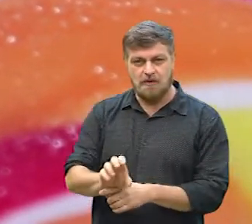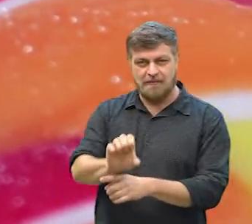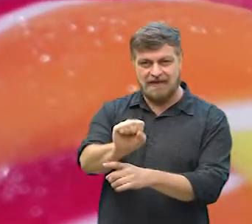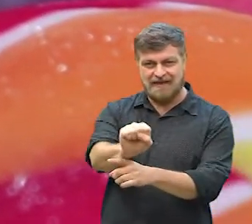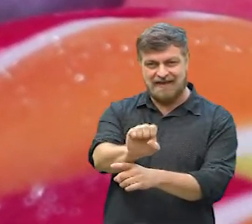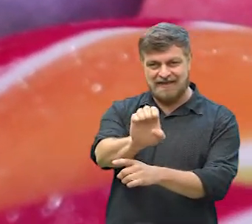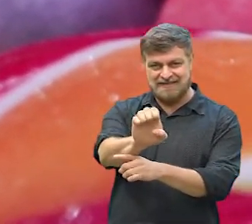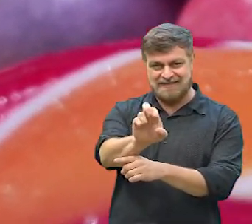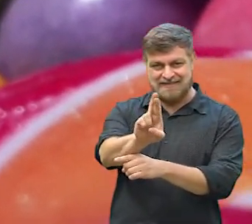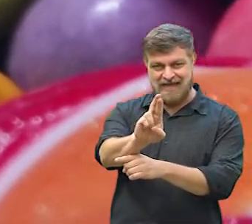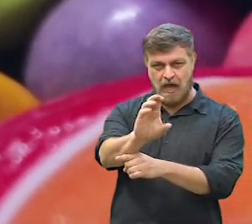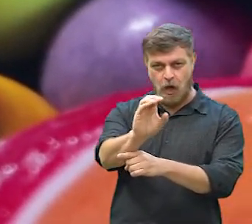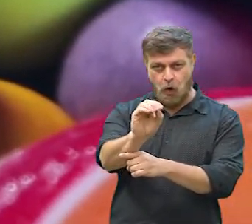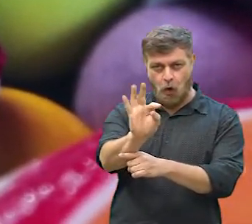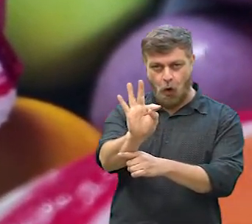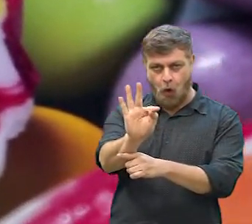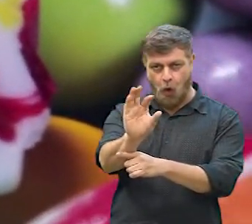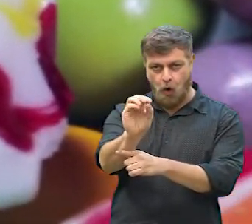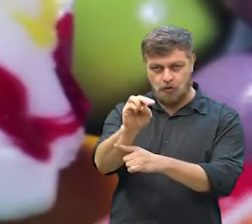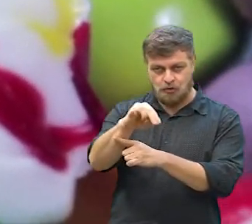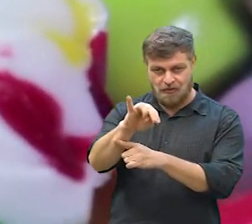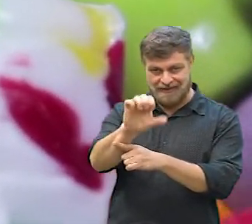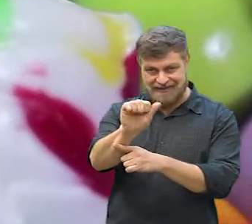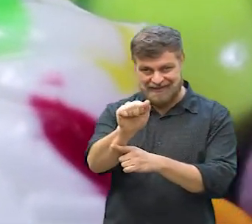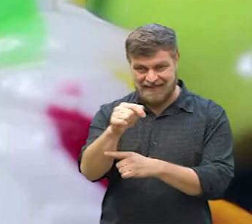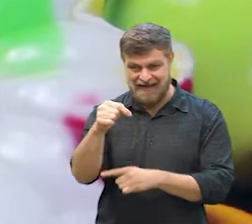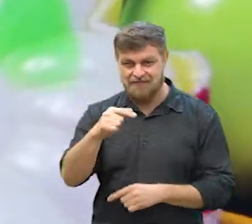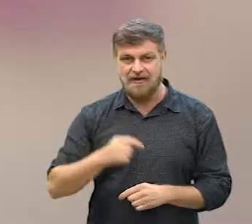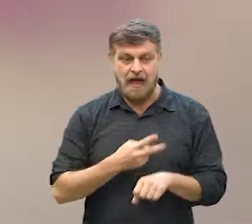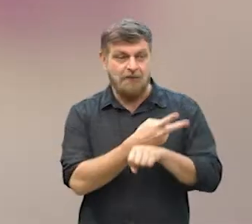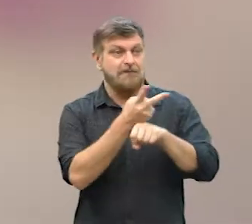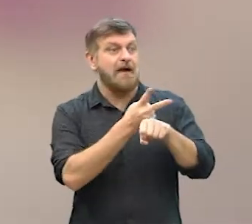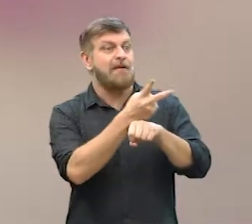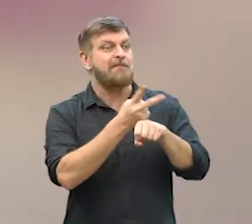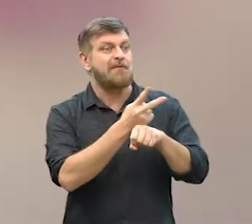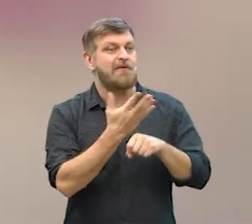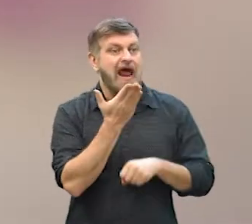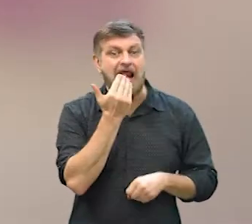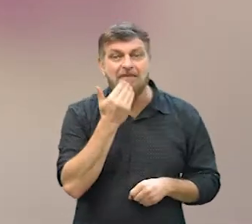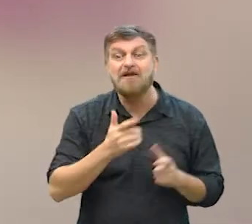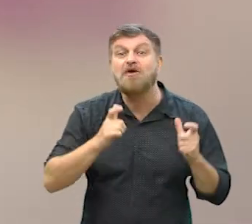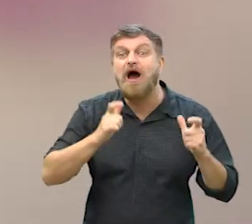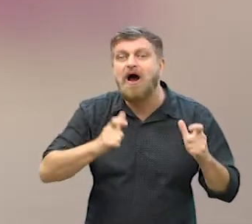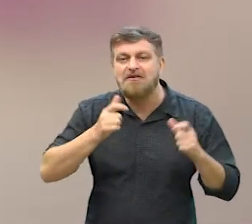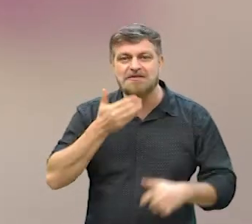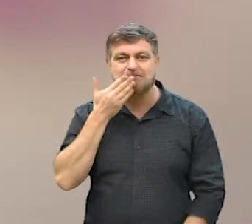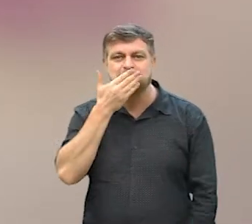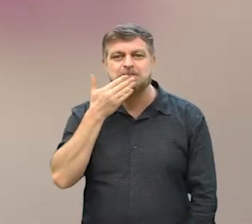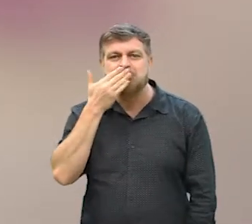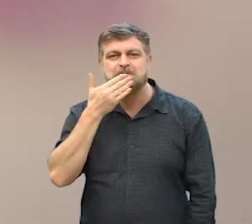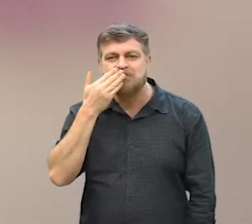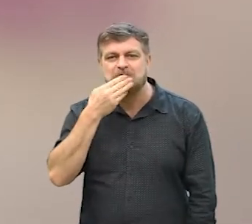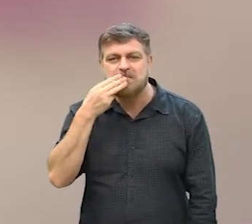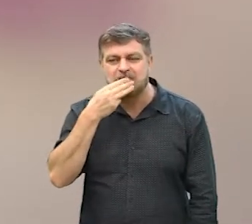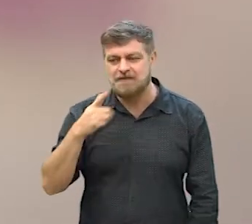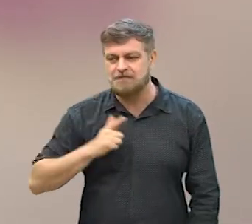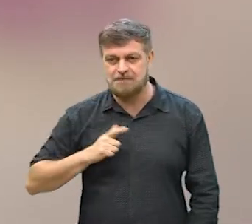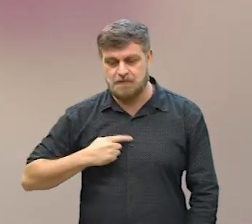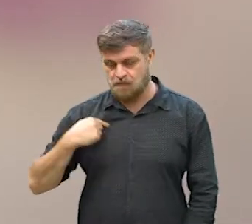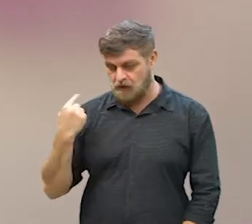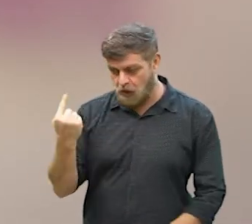A serotonina ela faz com que a gente busque alimentos que vai converter ela. e está aonde? Nos doces. Então,